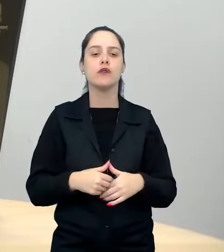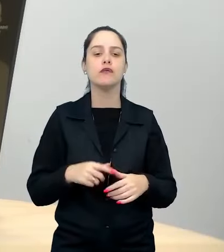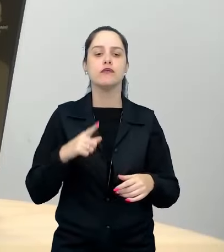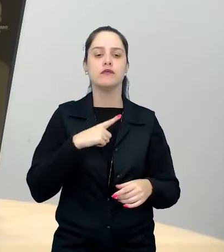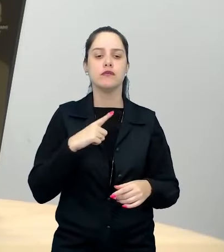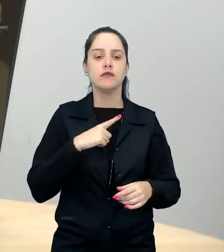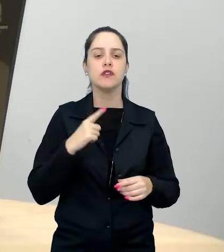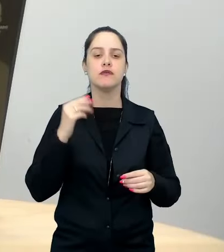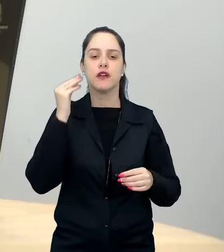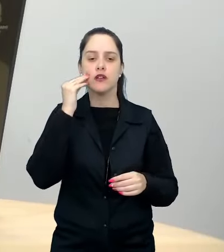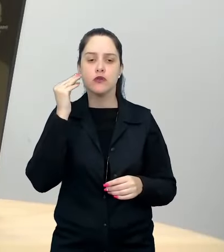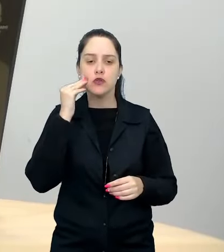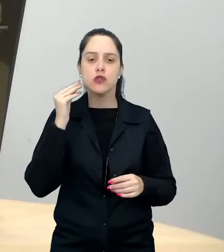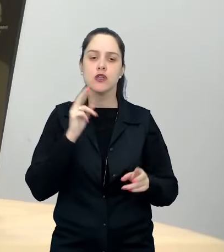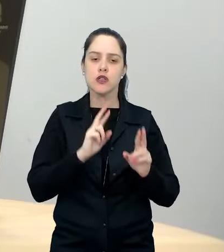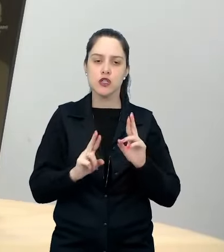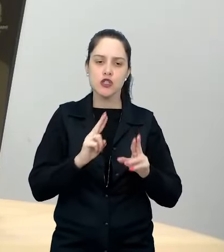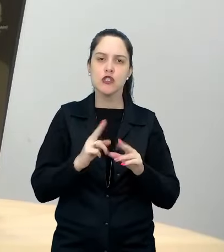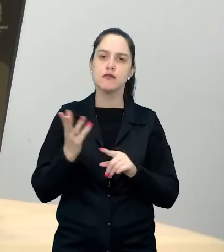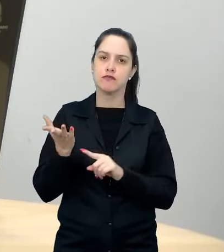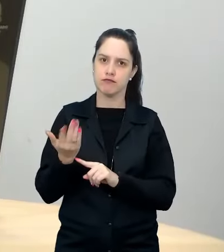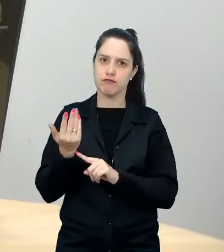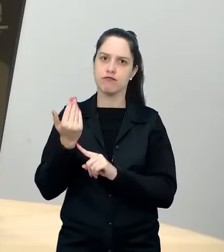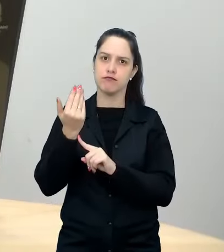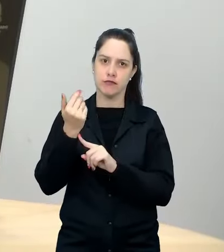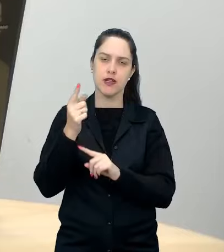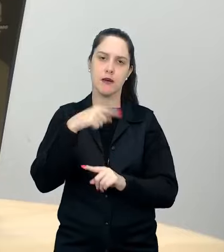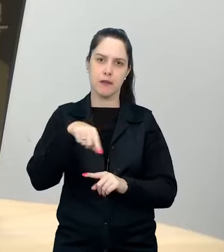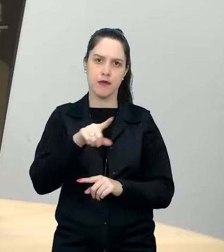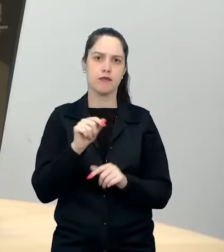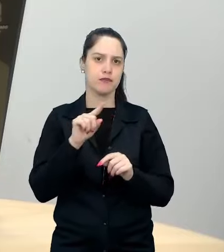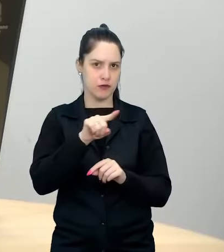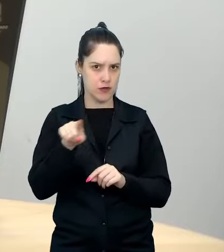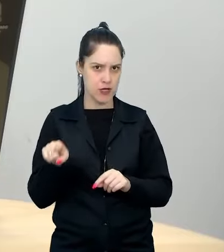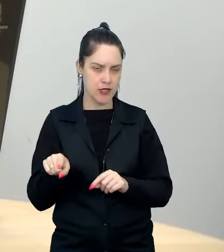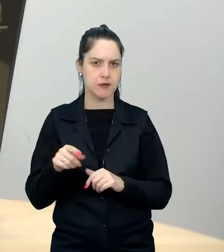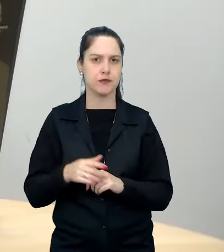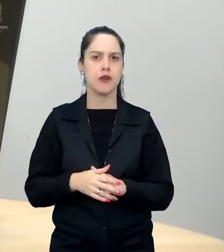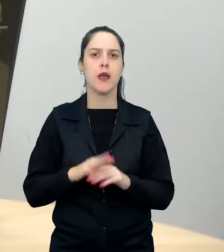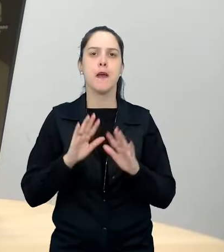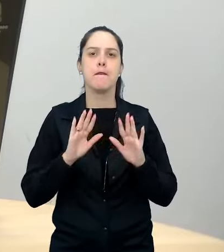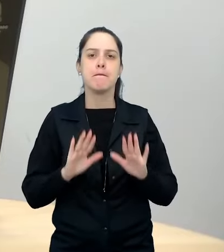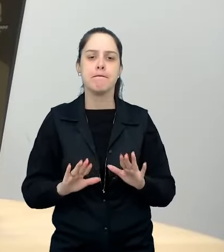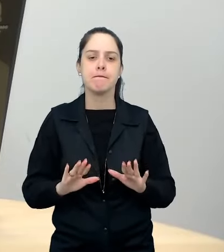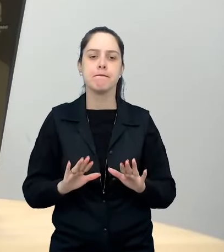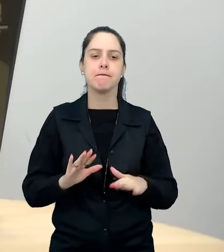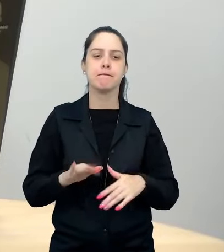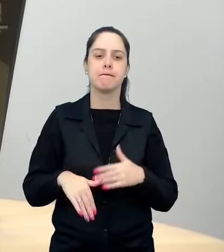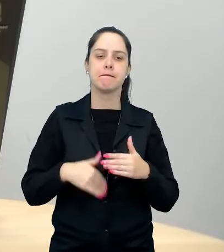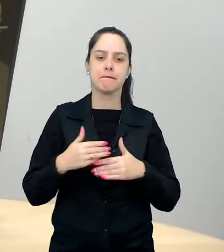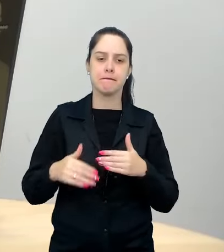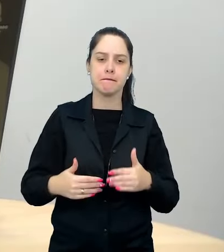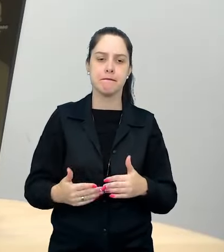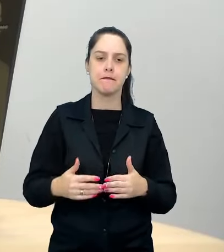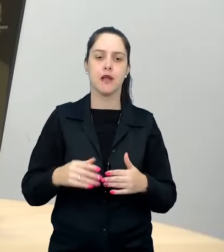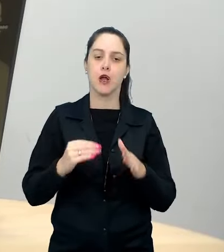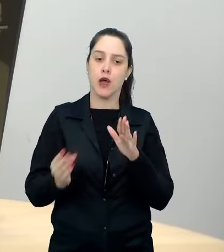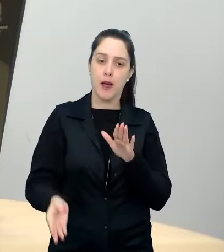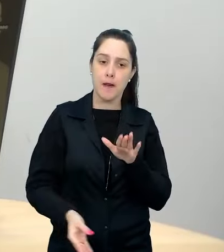gente vai trazendo recursos de metodologias ativas para vocês. Para quê? Para repertoriar, ampliar